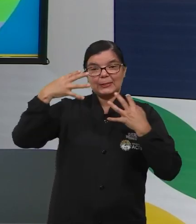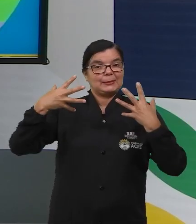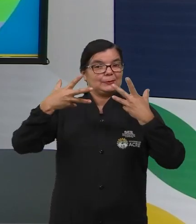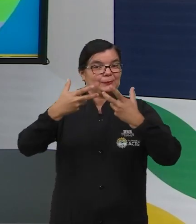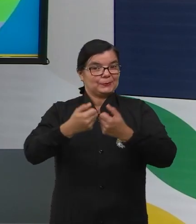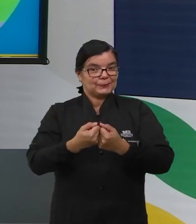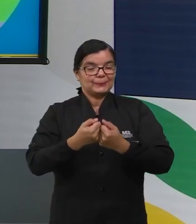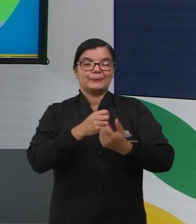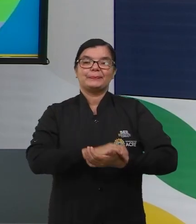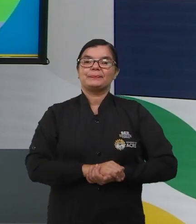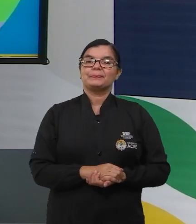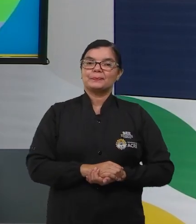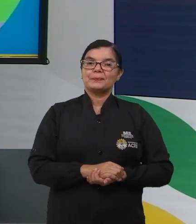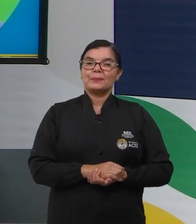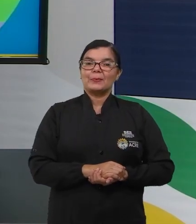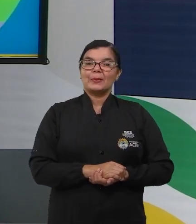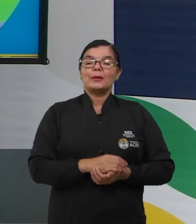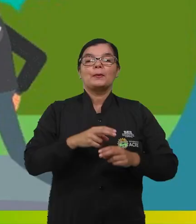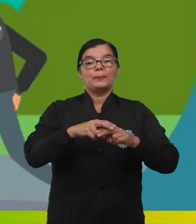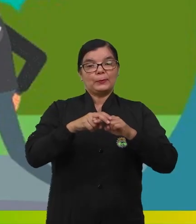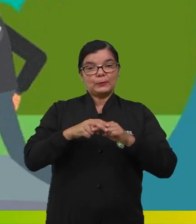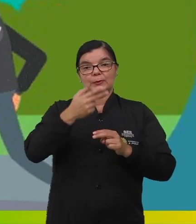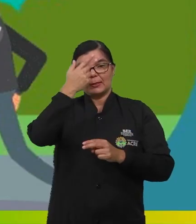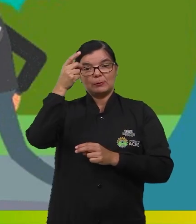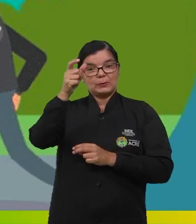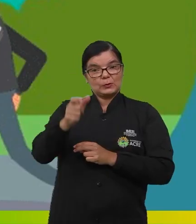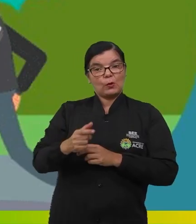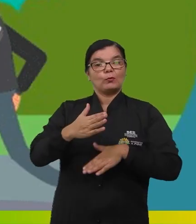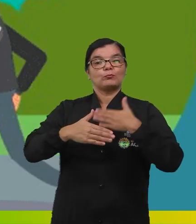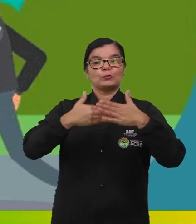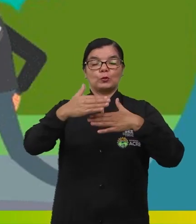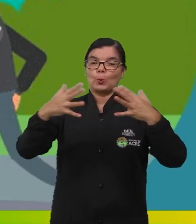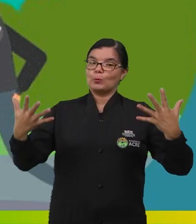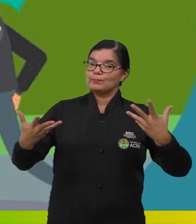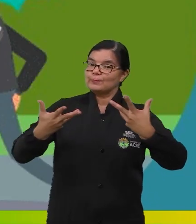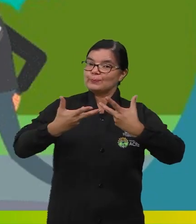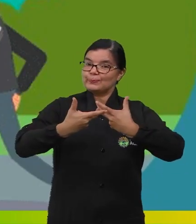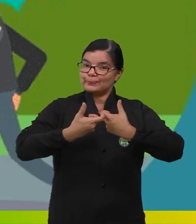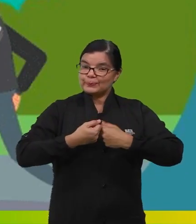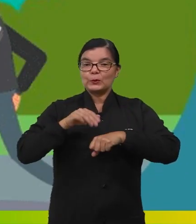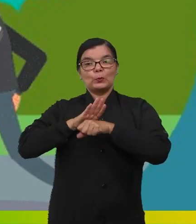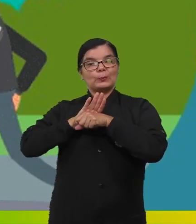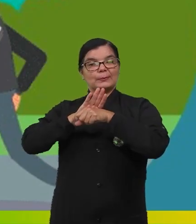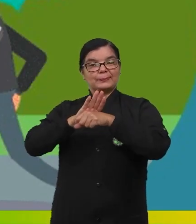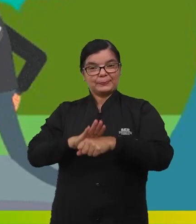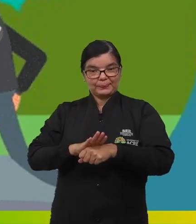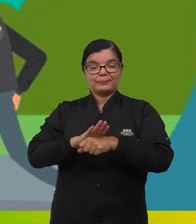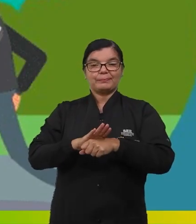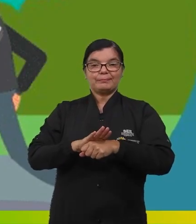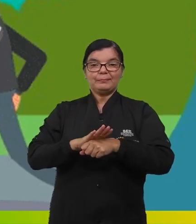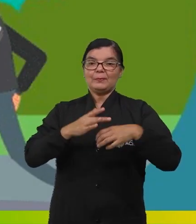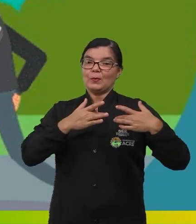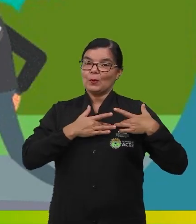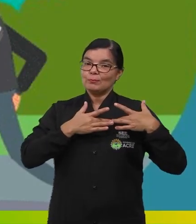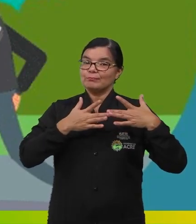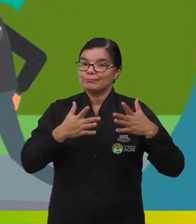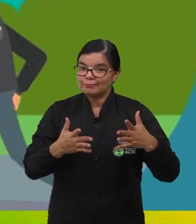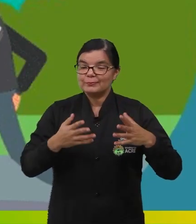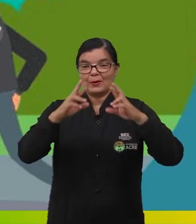Então aqui, ó. Por meio delas, os indivíduos desenvolvem competências como cooperação,